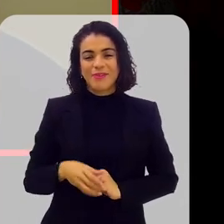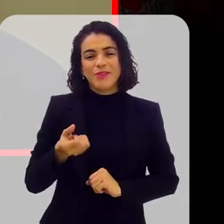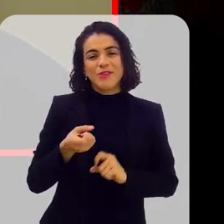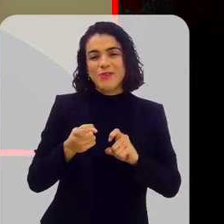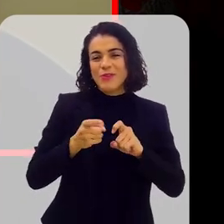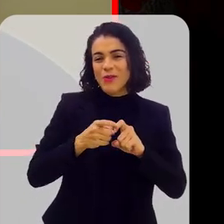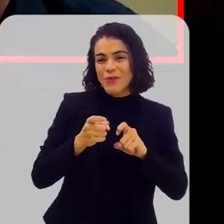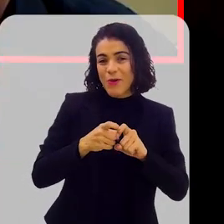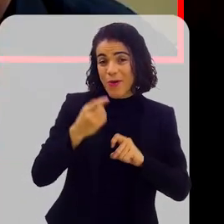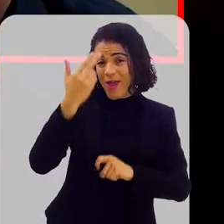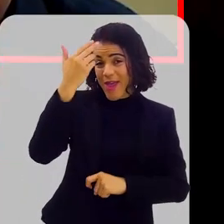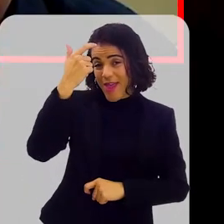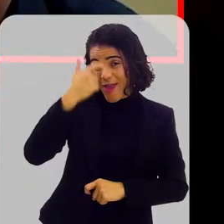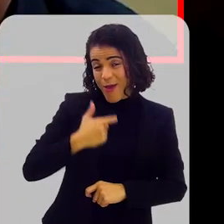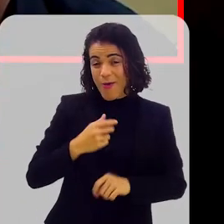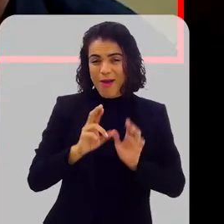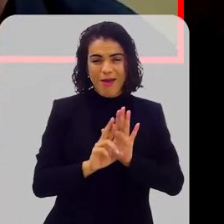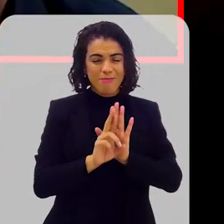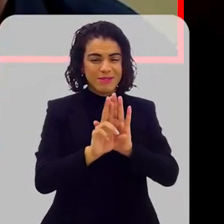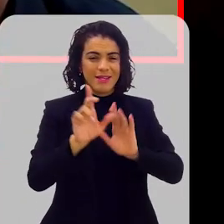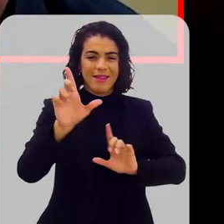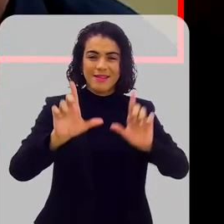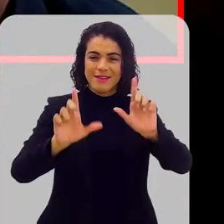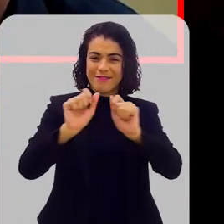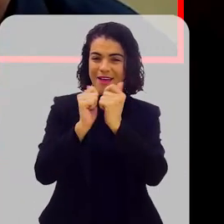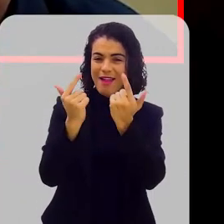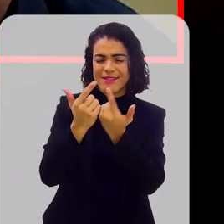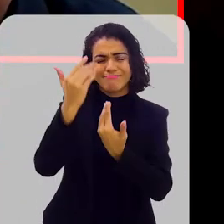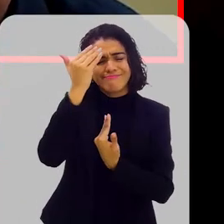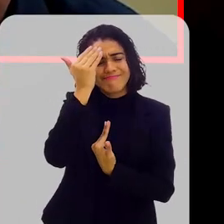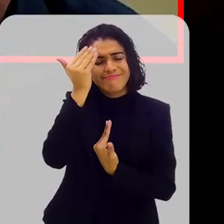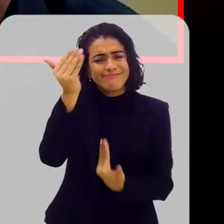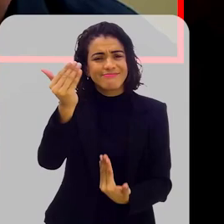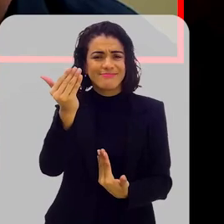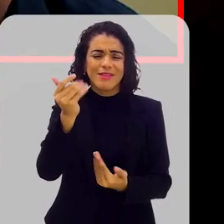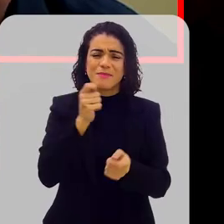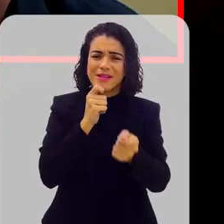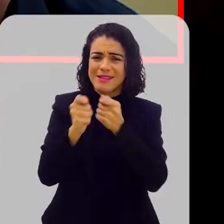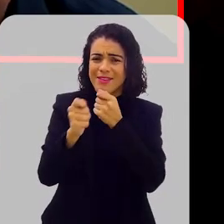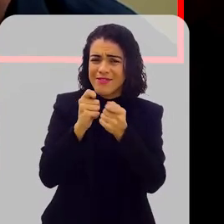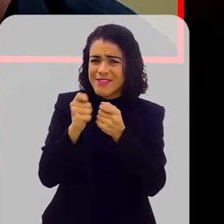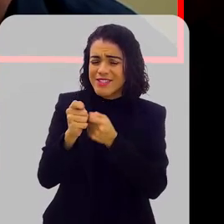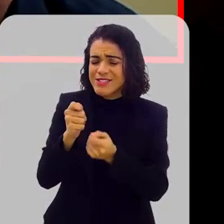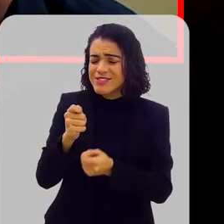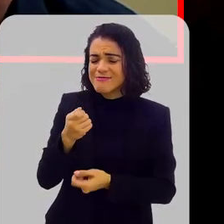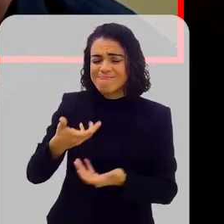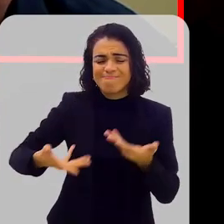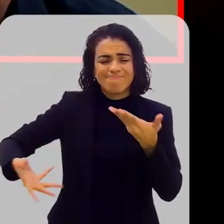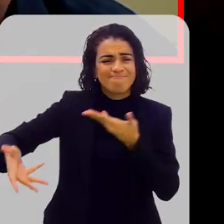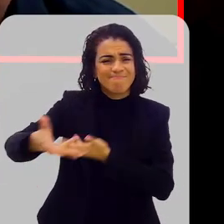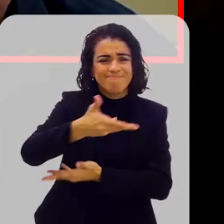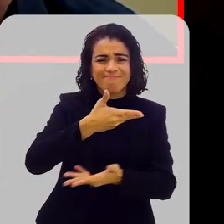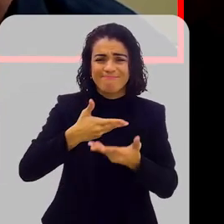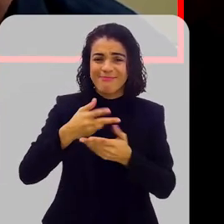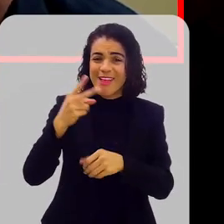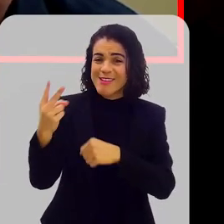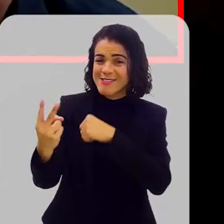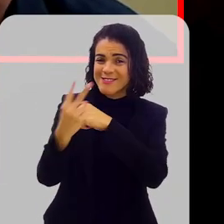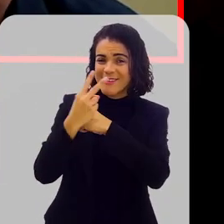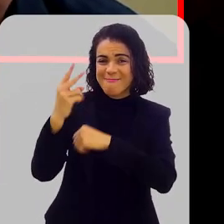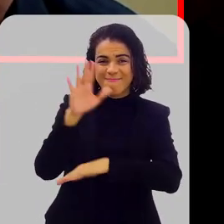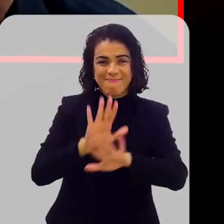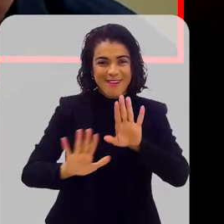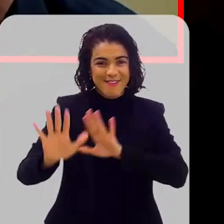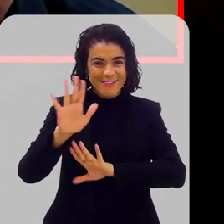deve ficar. Doutor, eu em nome de toda a equipe da TV Alerj agradeço ao senhor por essa entrevista cheia de amor